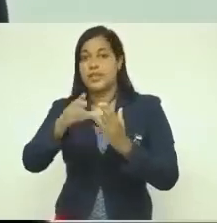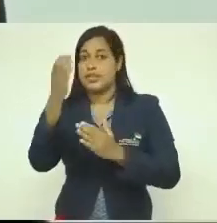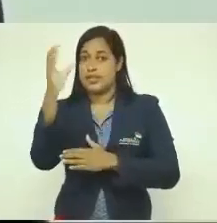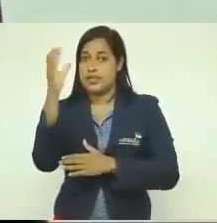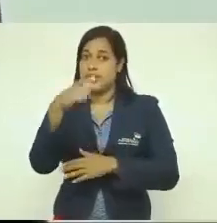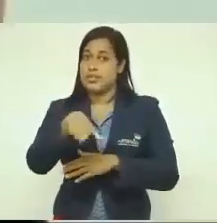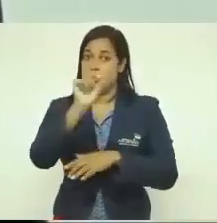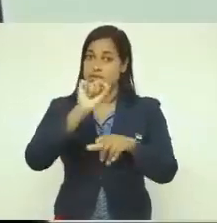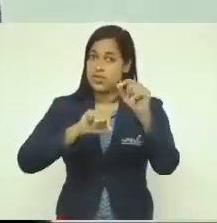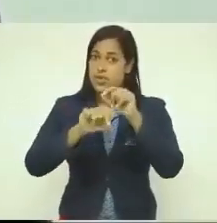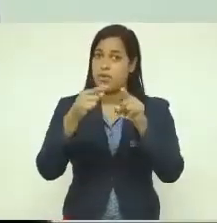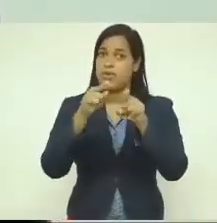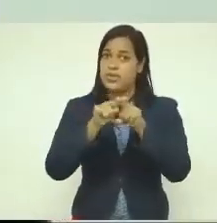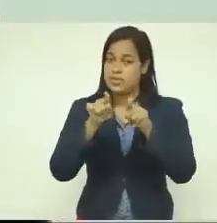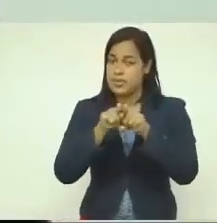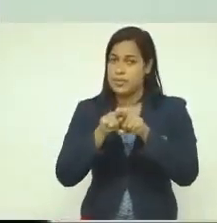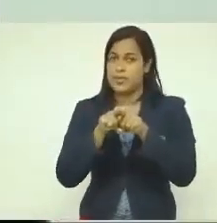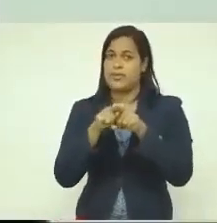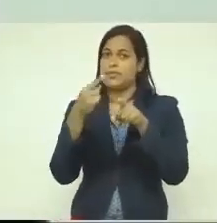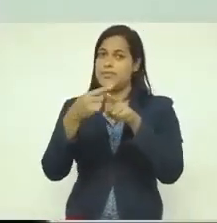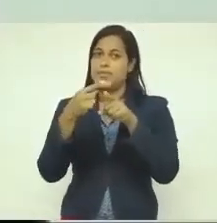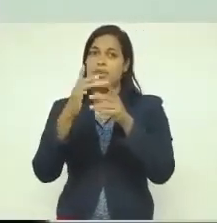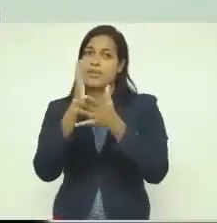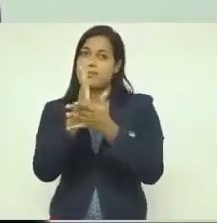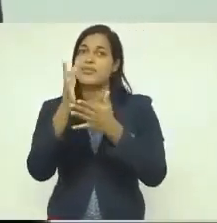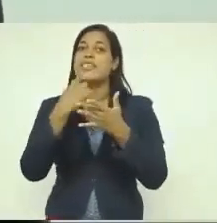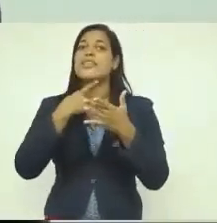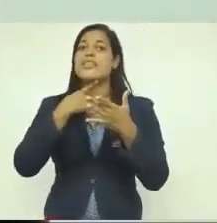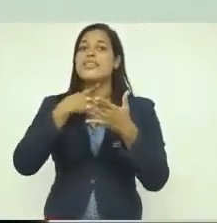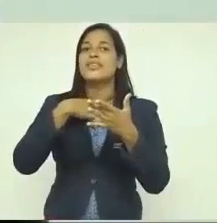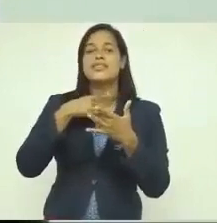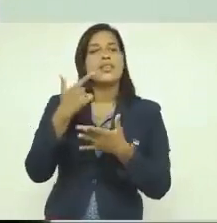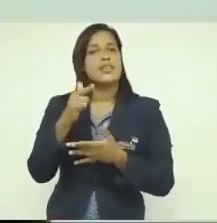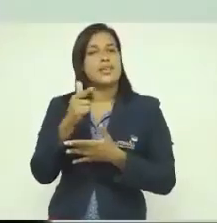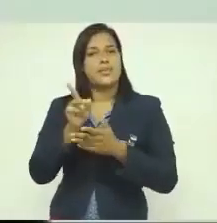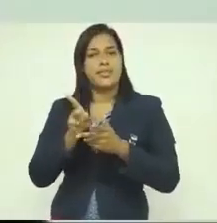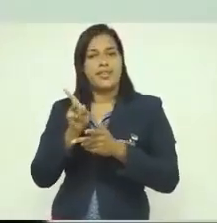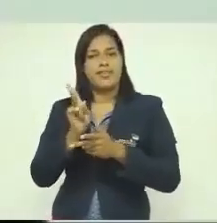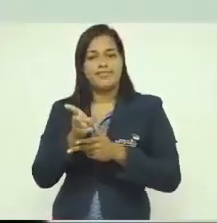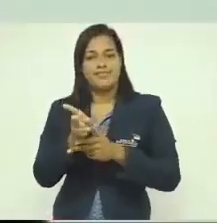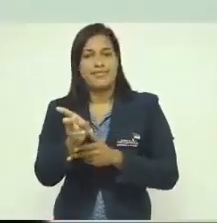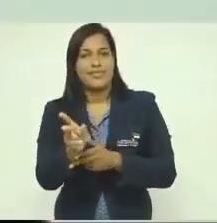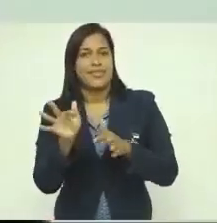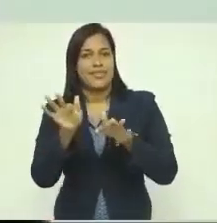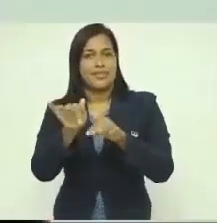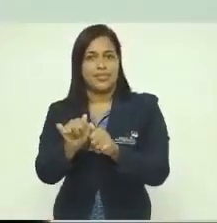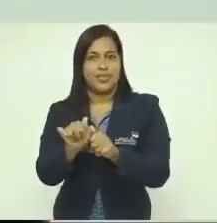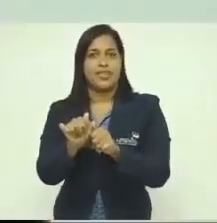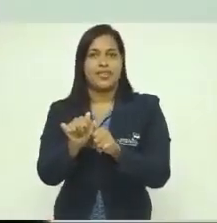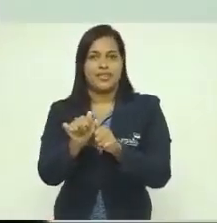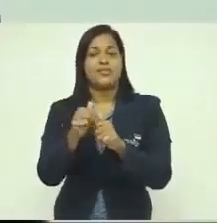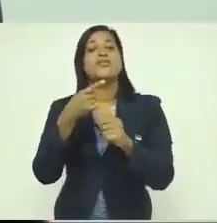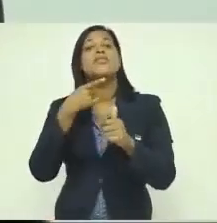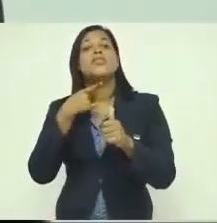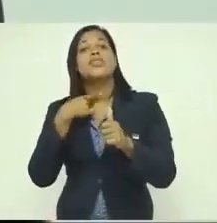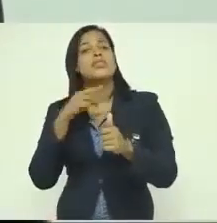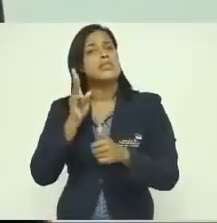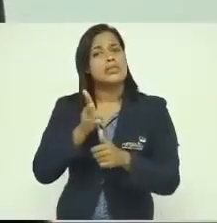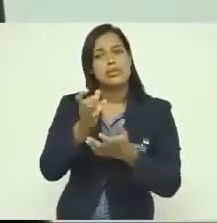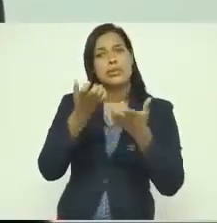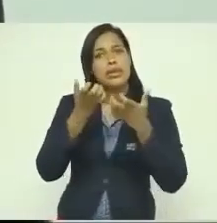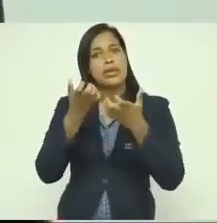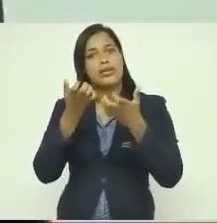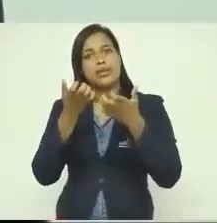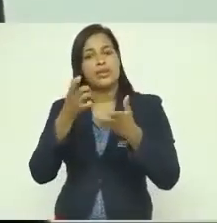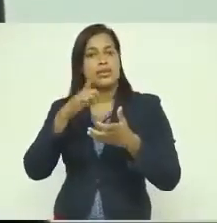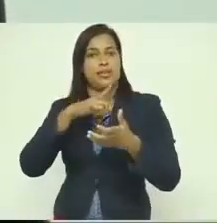em termos mais formais, porque os desejos são ilimitados. A gente sempre quer ter muitos, a gente sempre